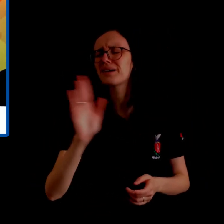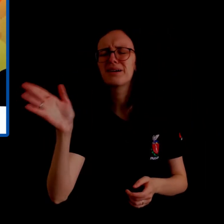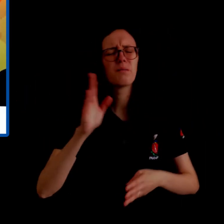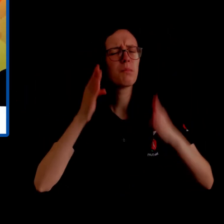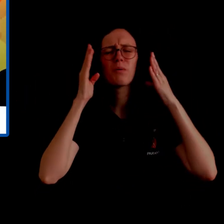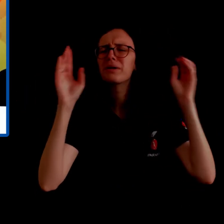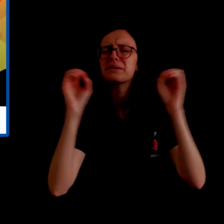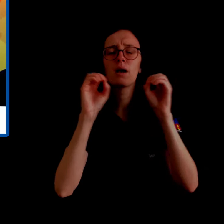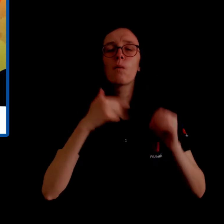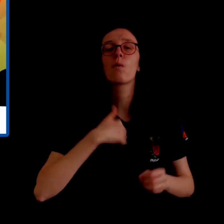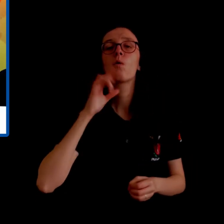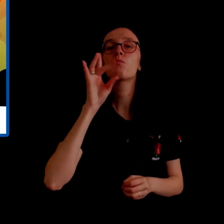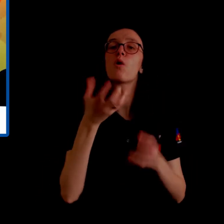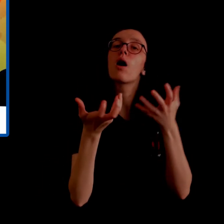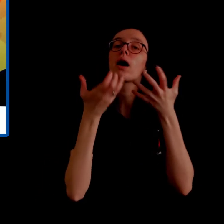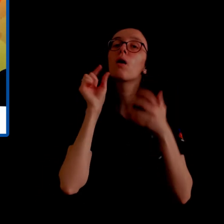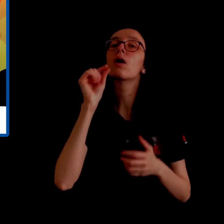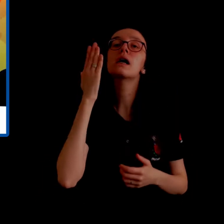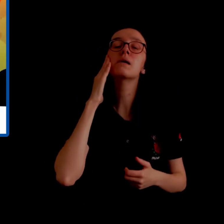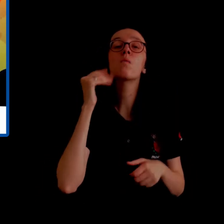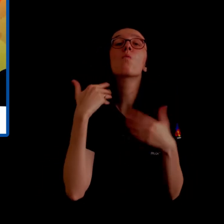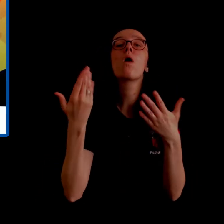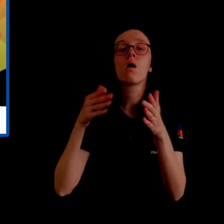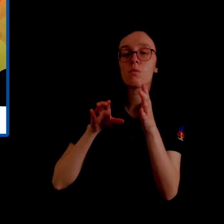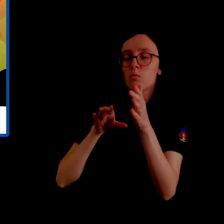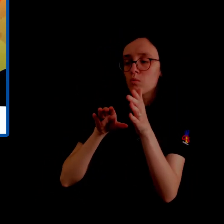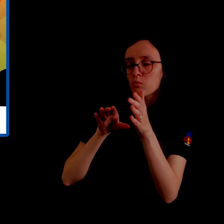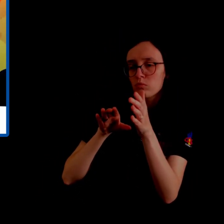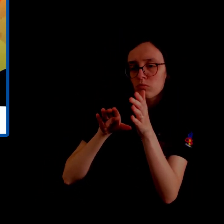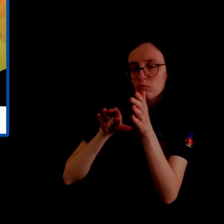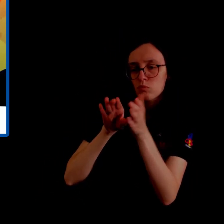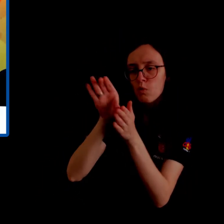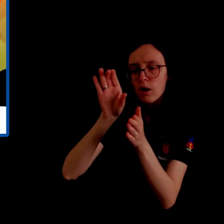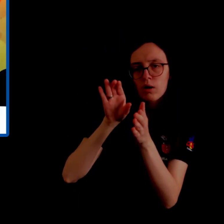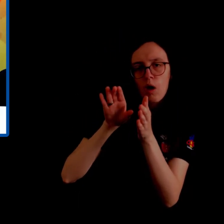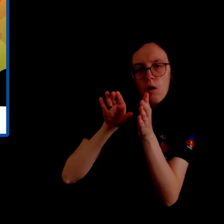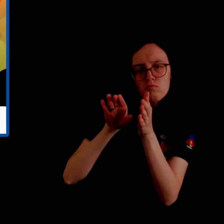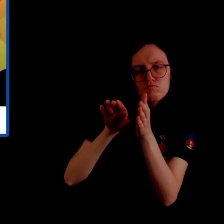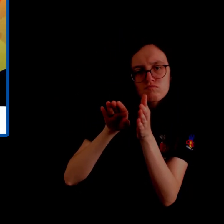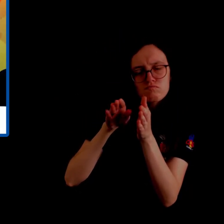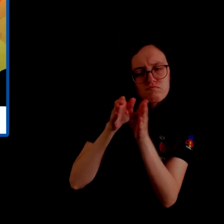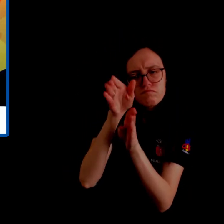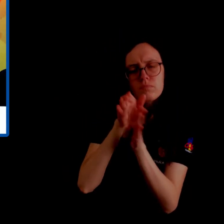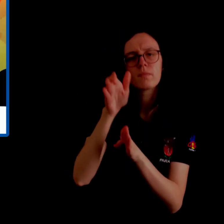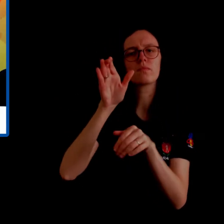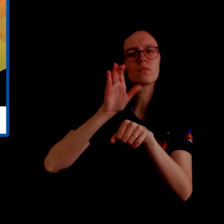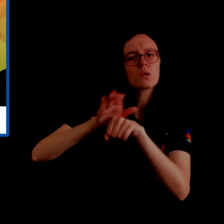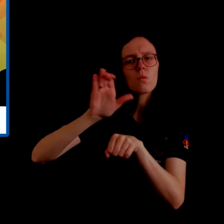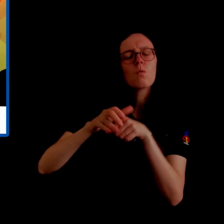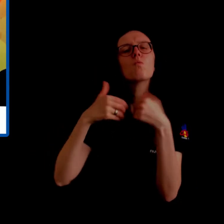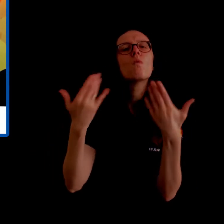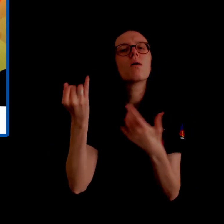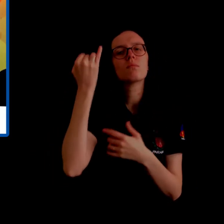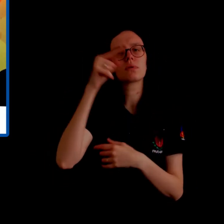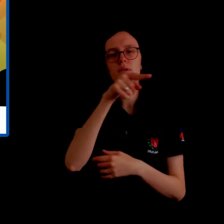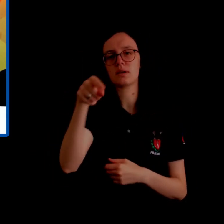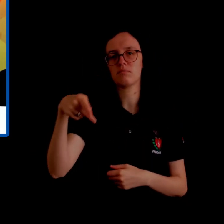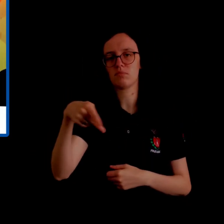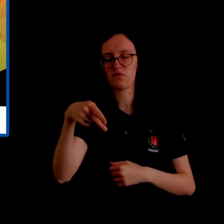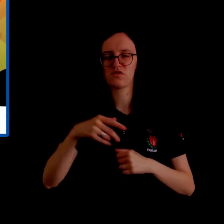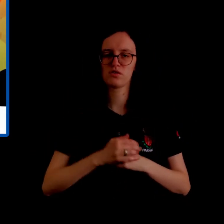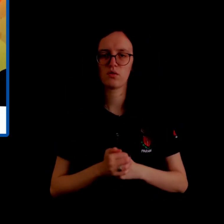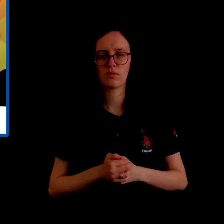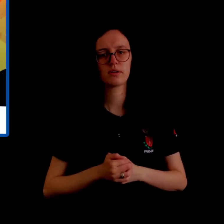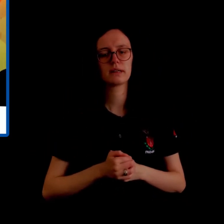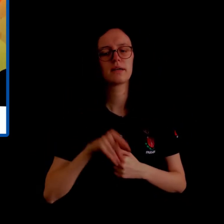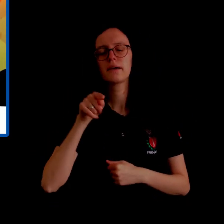quero saber que tipo de formação eu faço para os meus professores. Só isso, tá? Então,